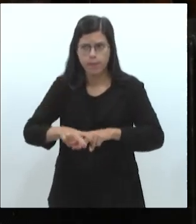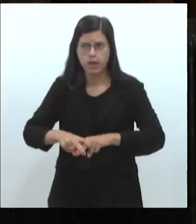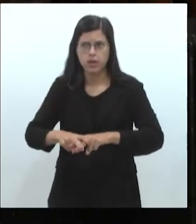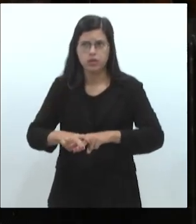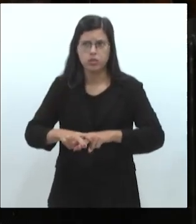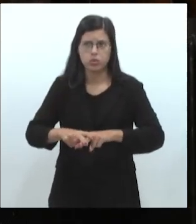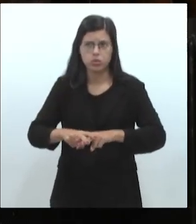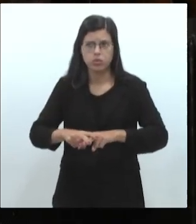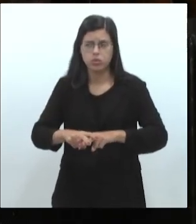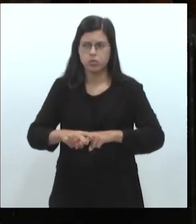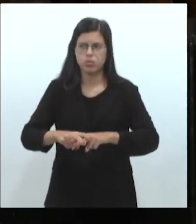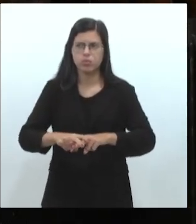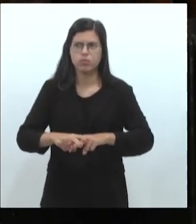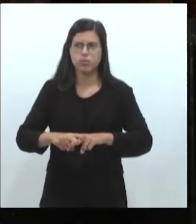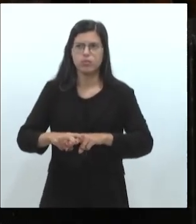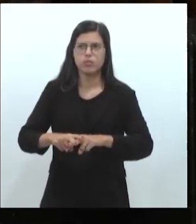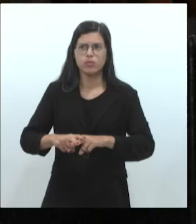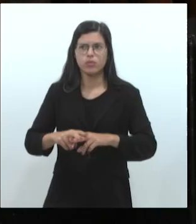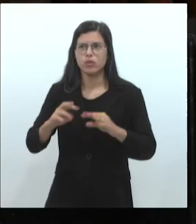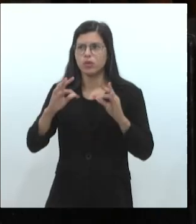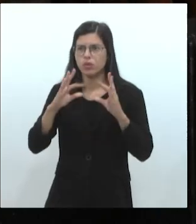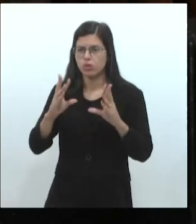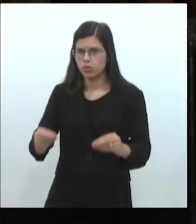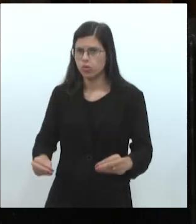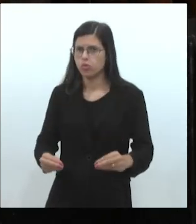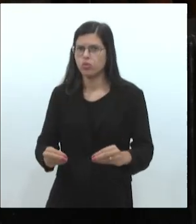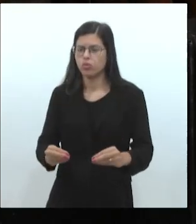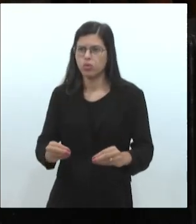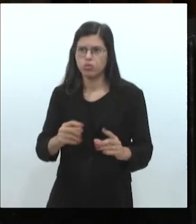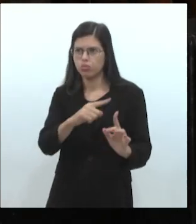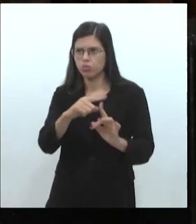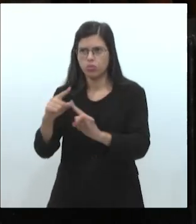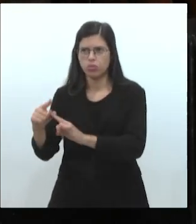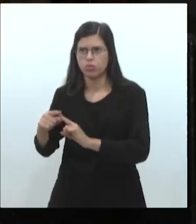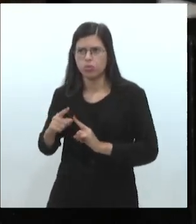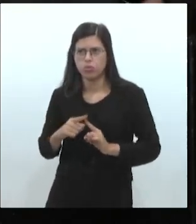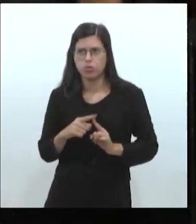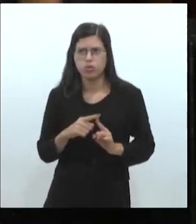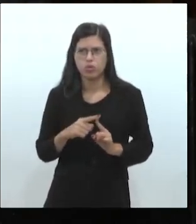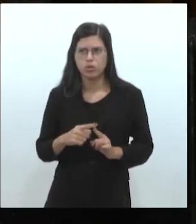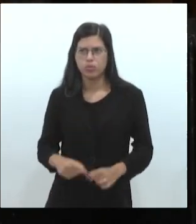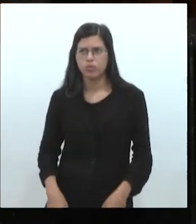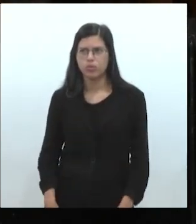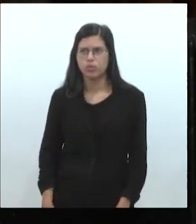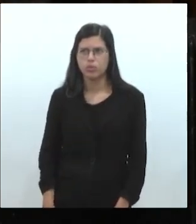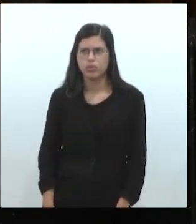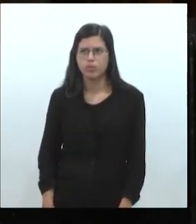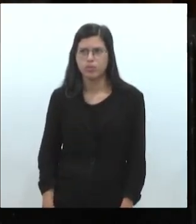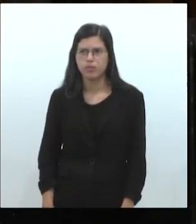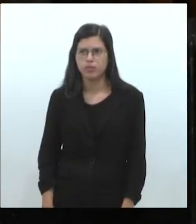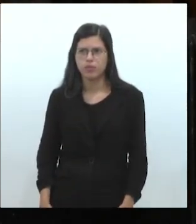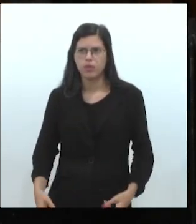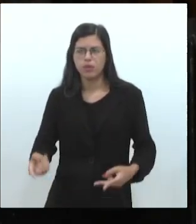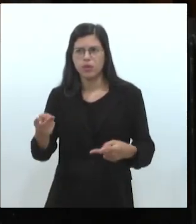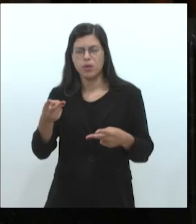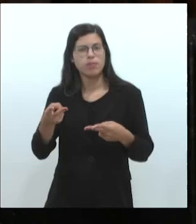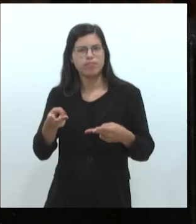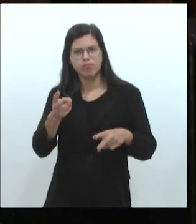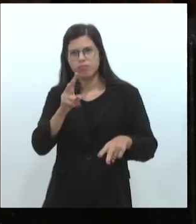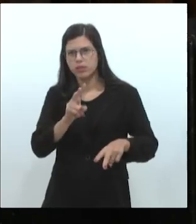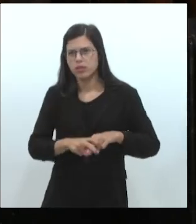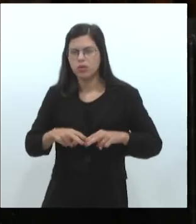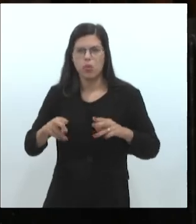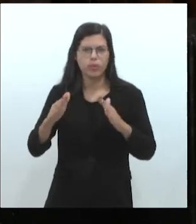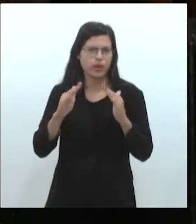população presa, em todos os regimes, que não seriam os corretos, prisão domiciliar, regime fechado,